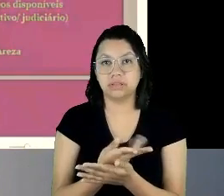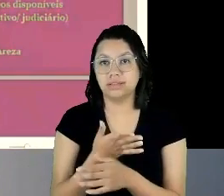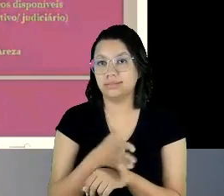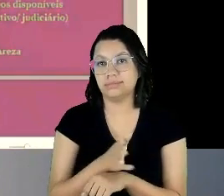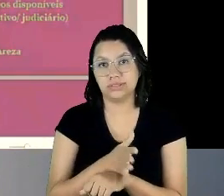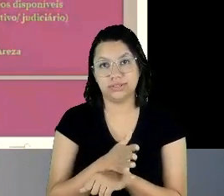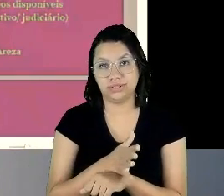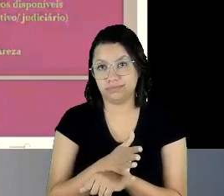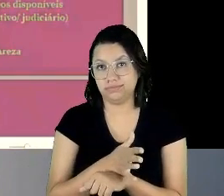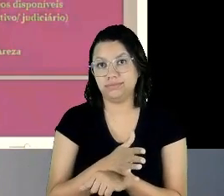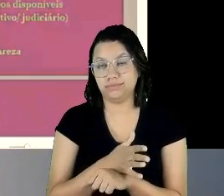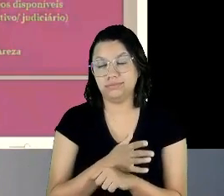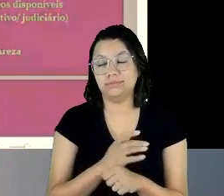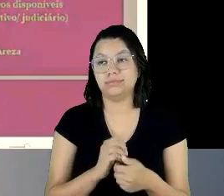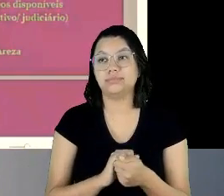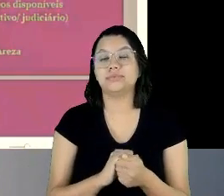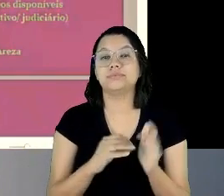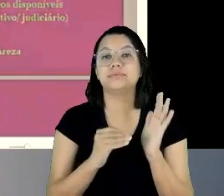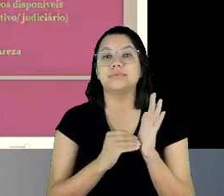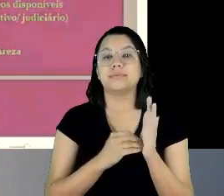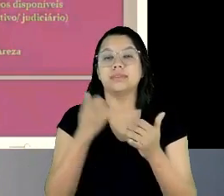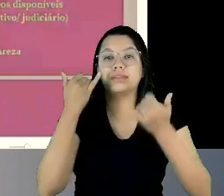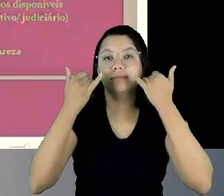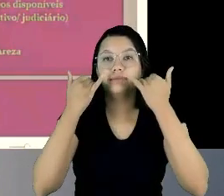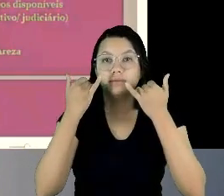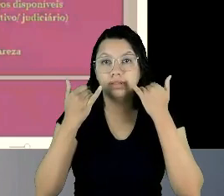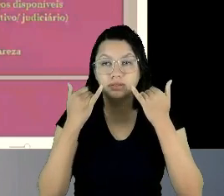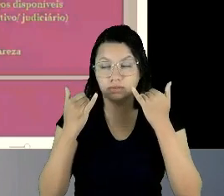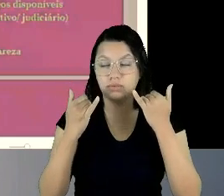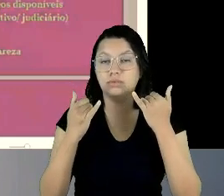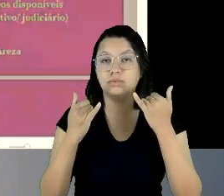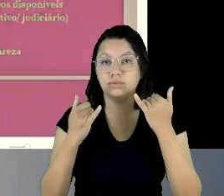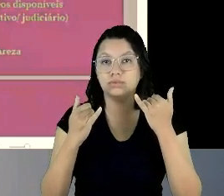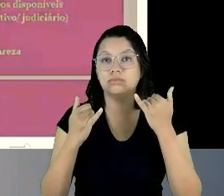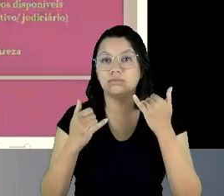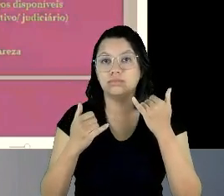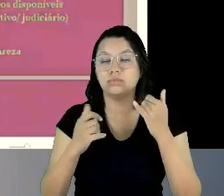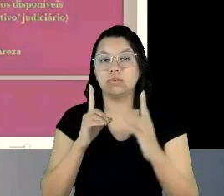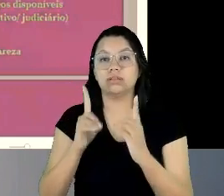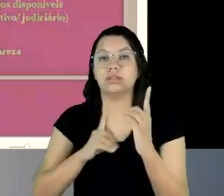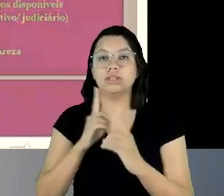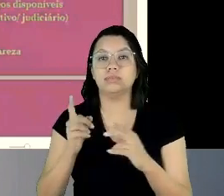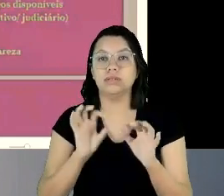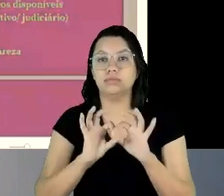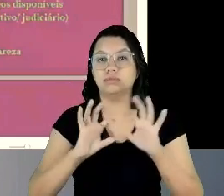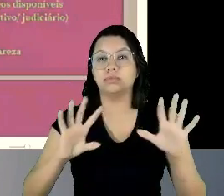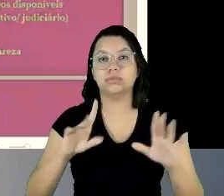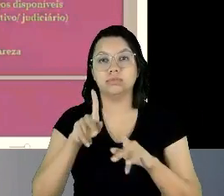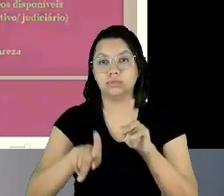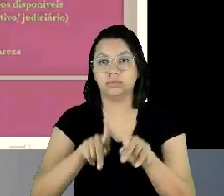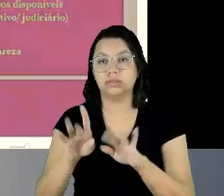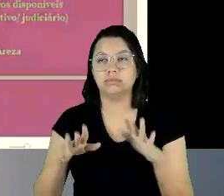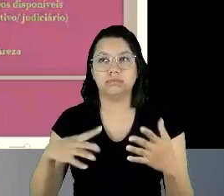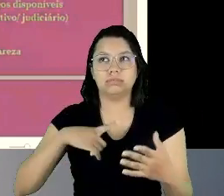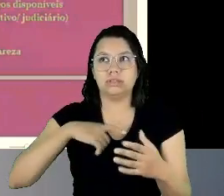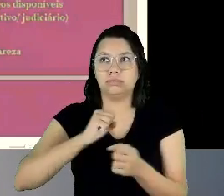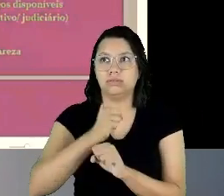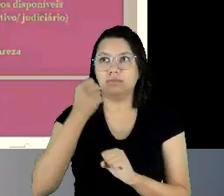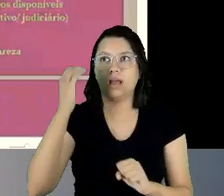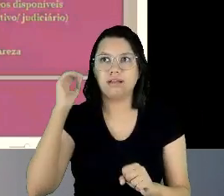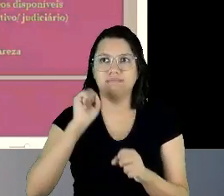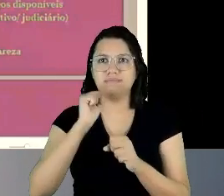na prática. A ausência de informações dos serviços disponíveis para a população. Então, tem uma dificuldade imensa